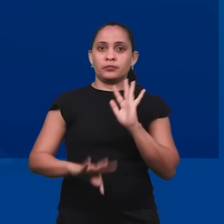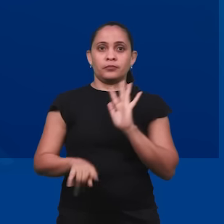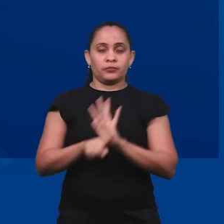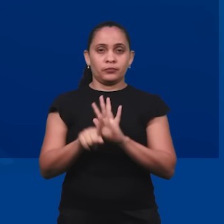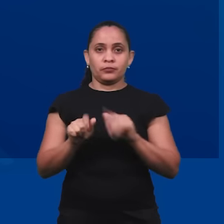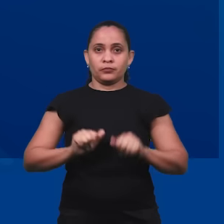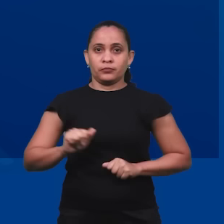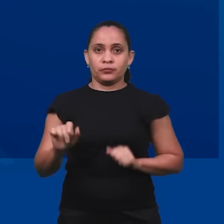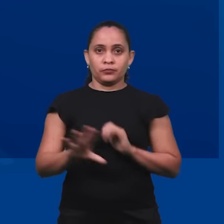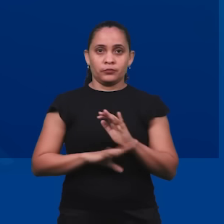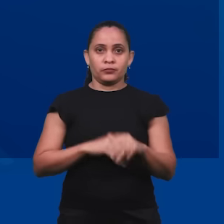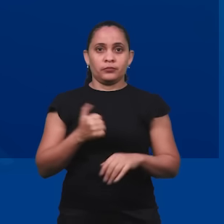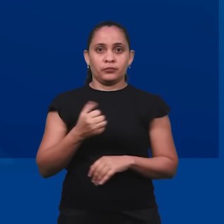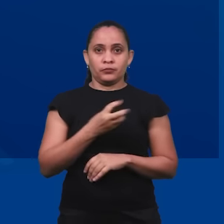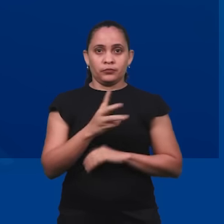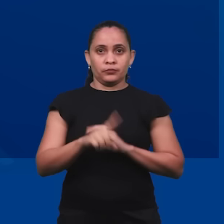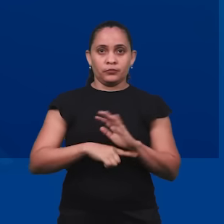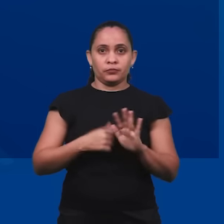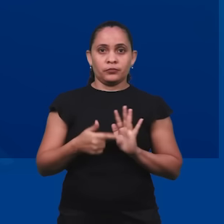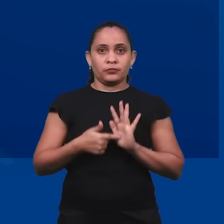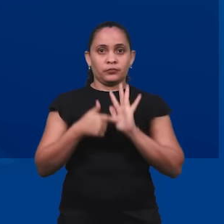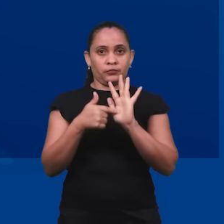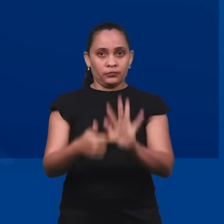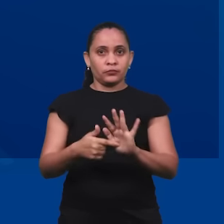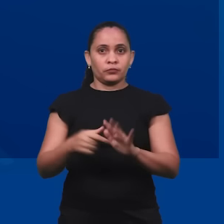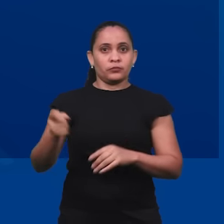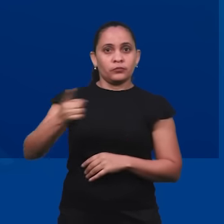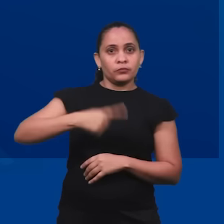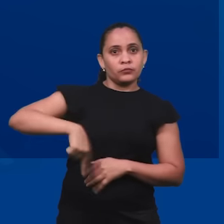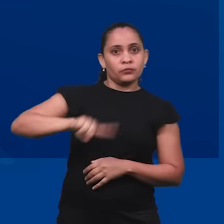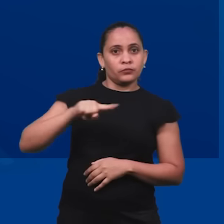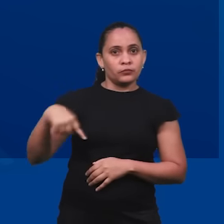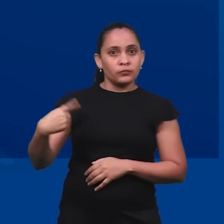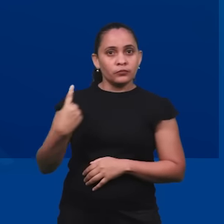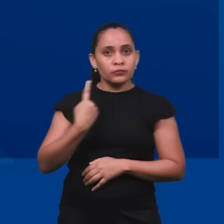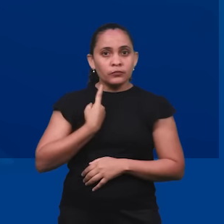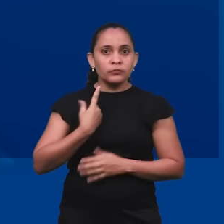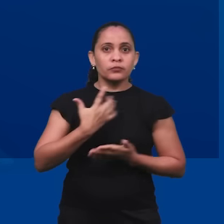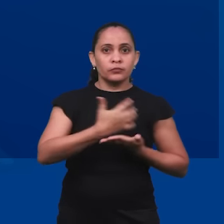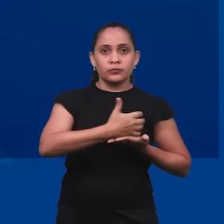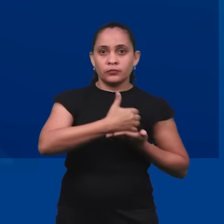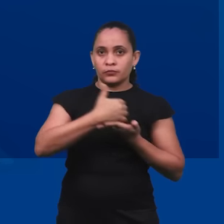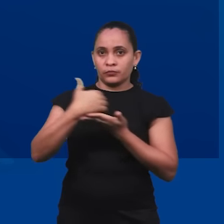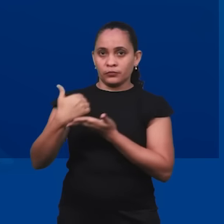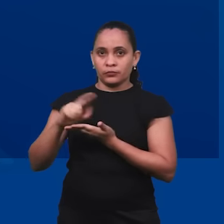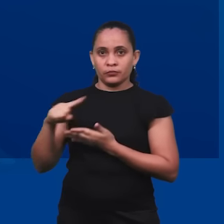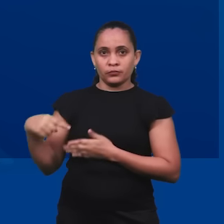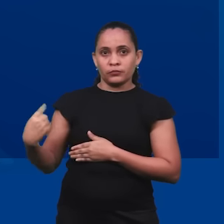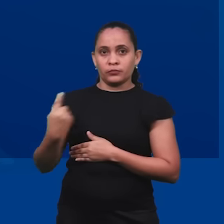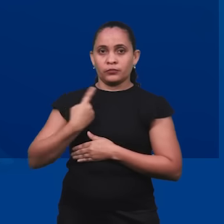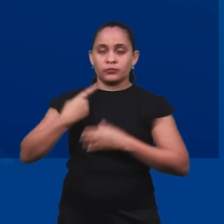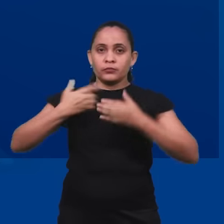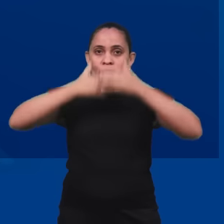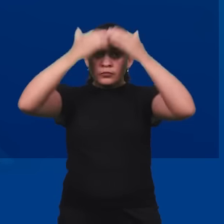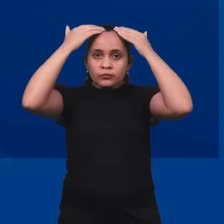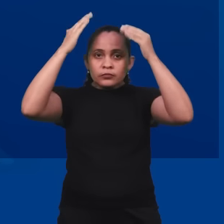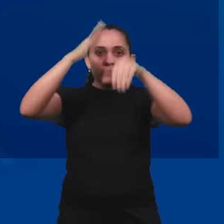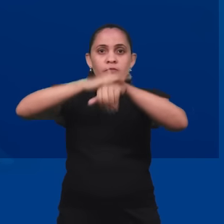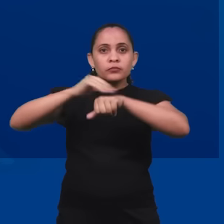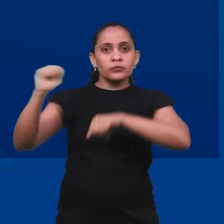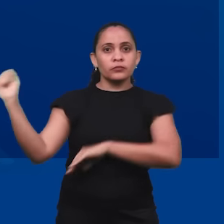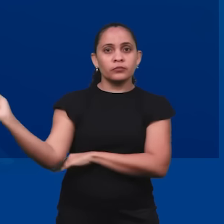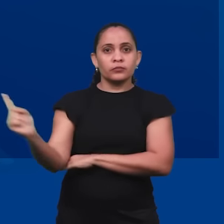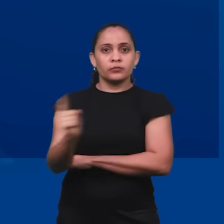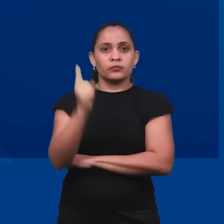en Hechos capítulo 13 versículo 22 que dice así: quitado les levantó por rey a David,